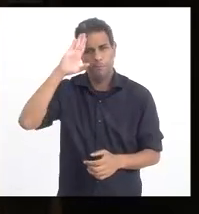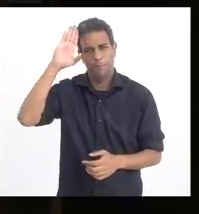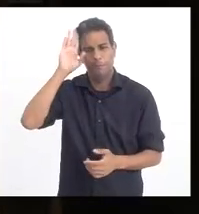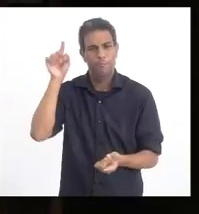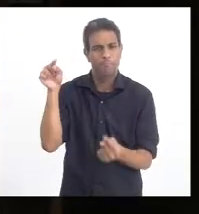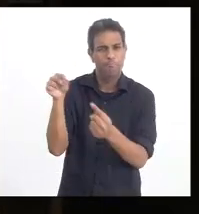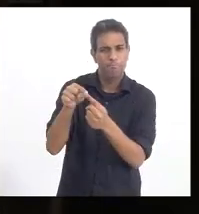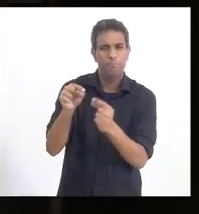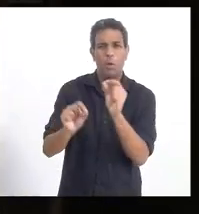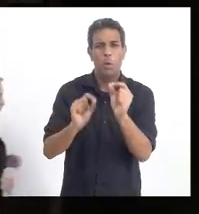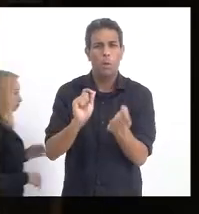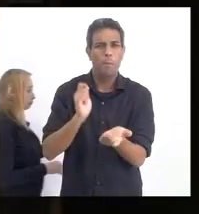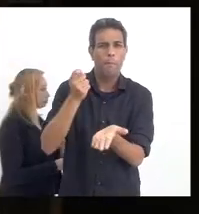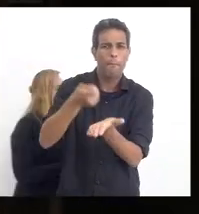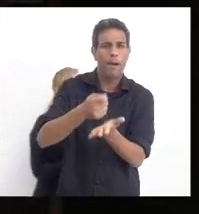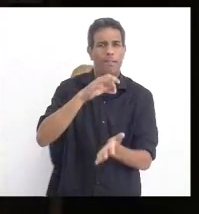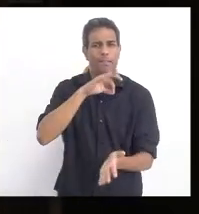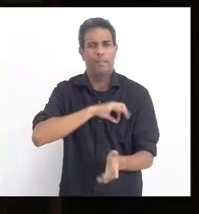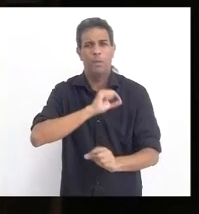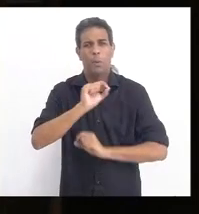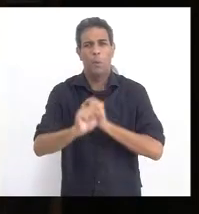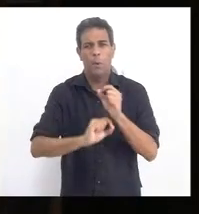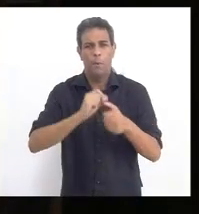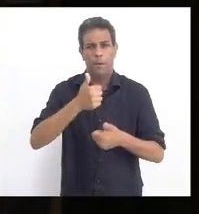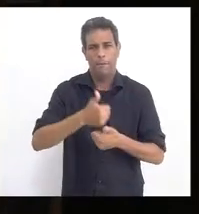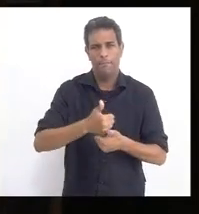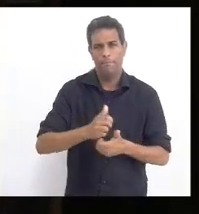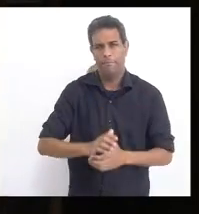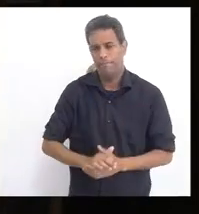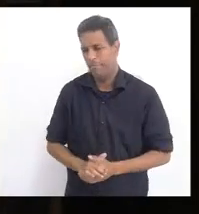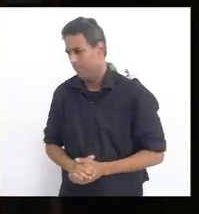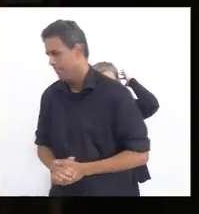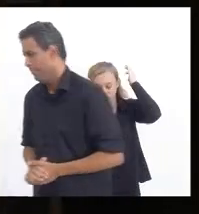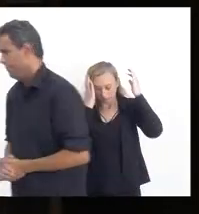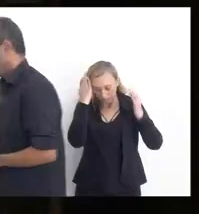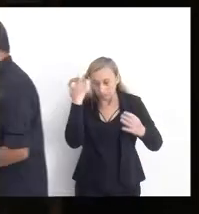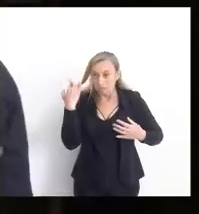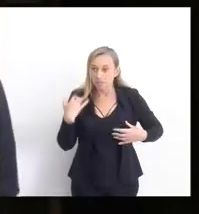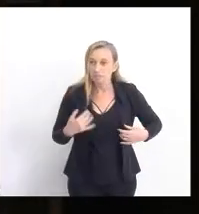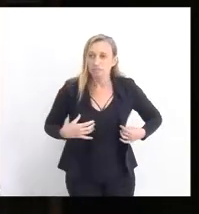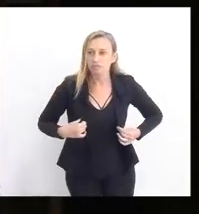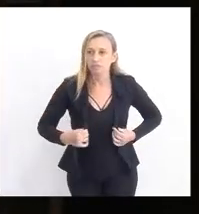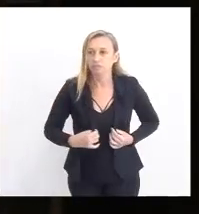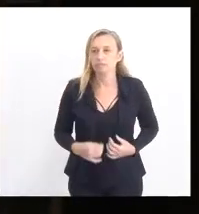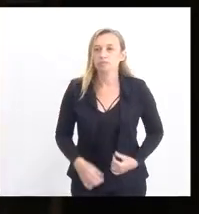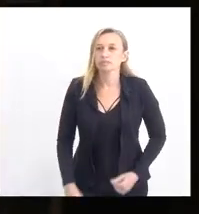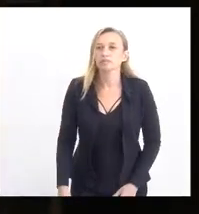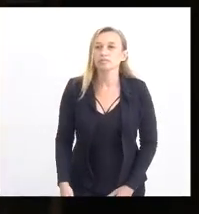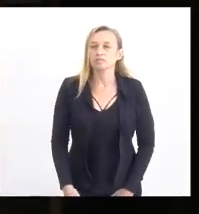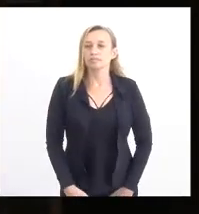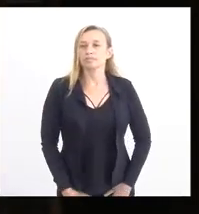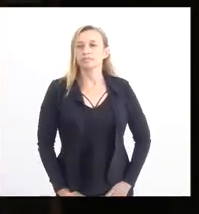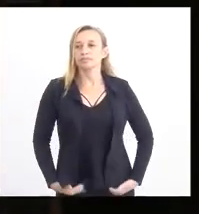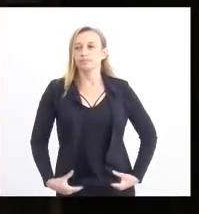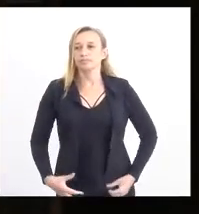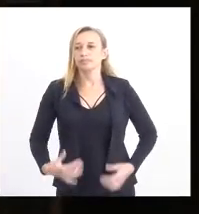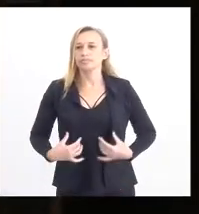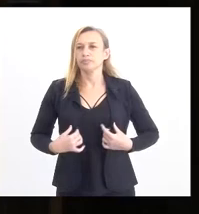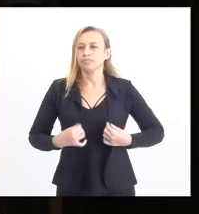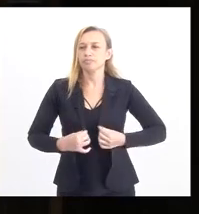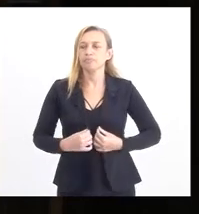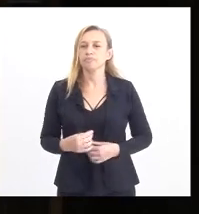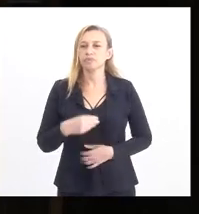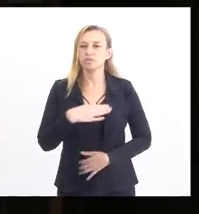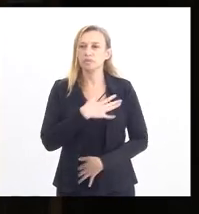objetivo dessa gratificação é dentro dela colocar o grau hierárquico imediato que os